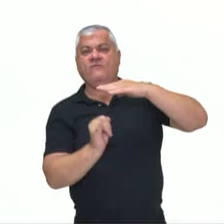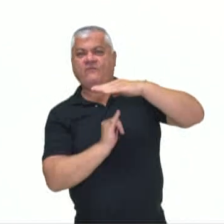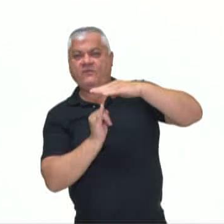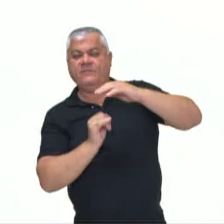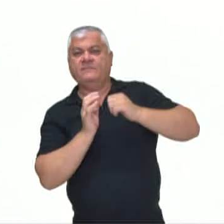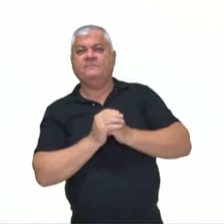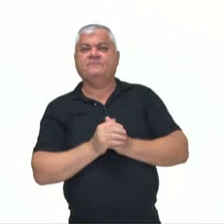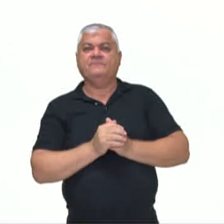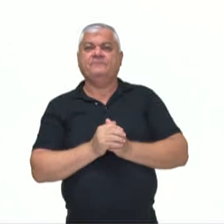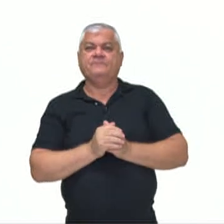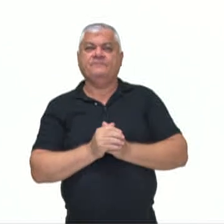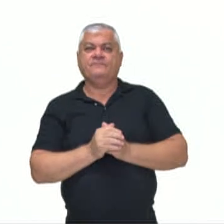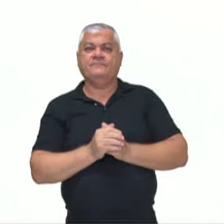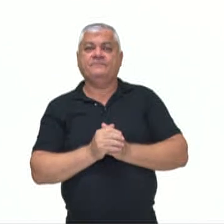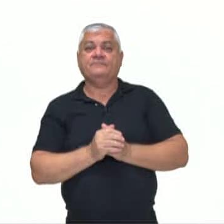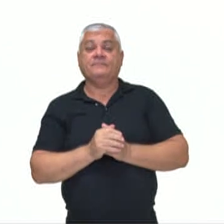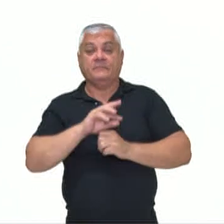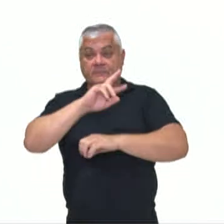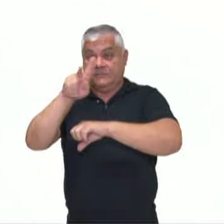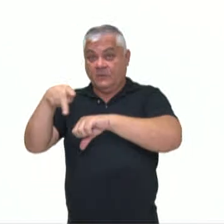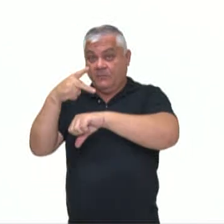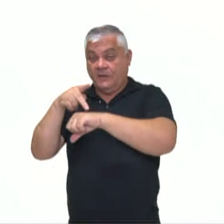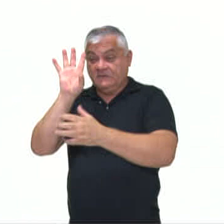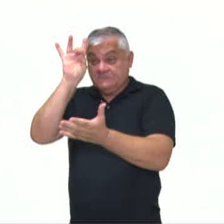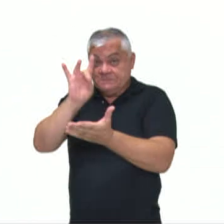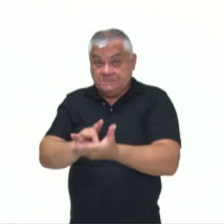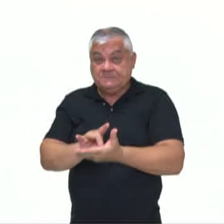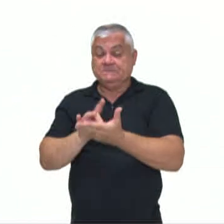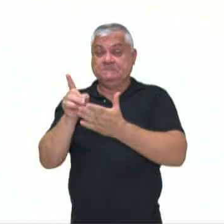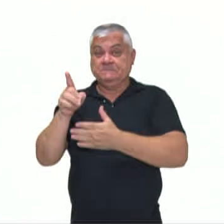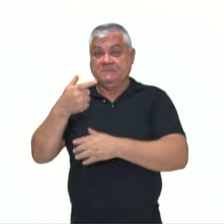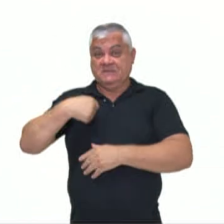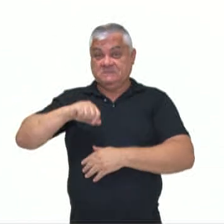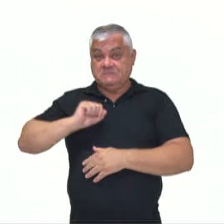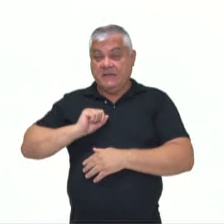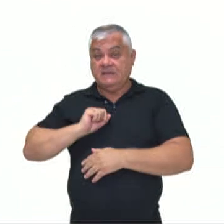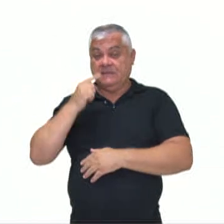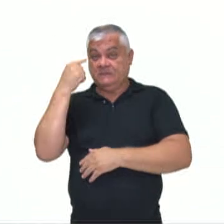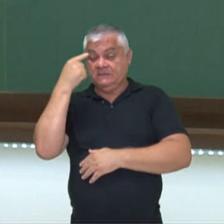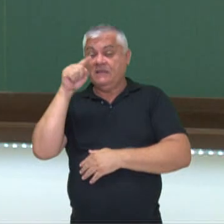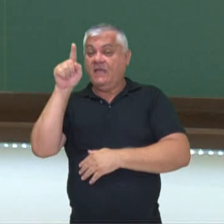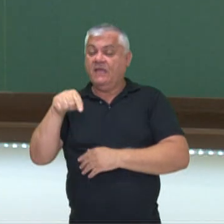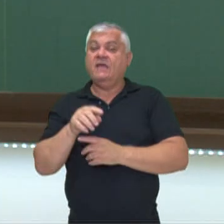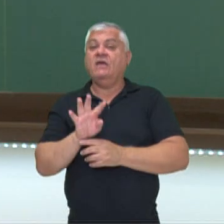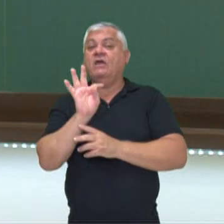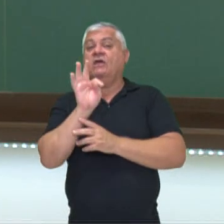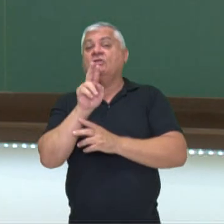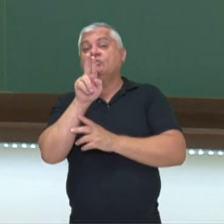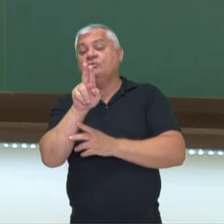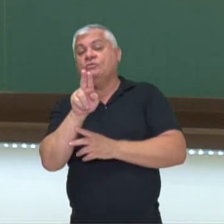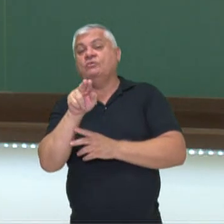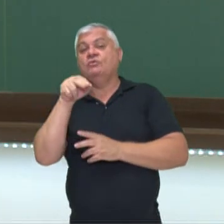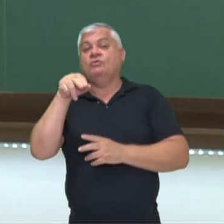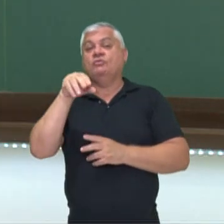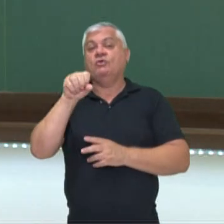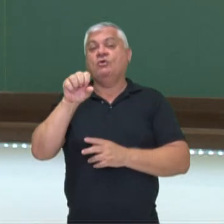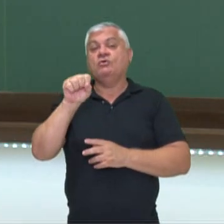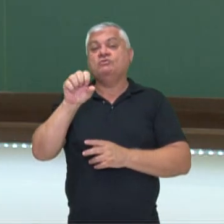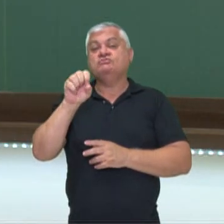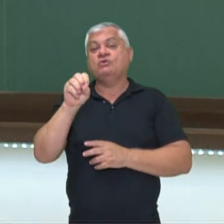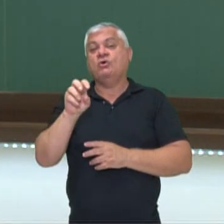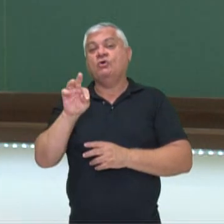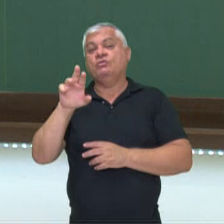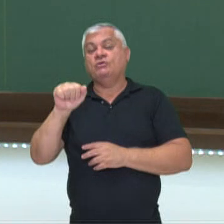informais. Já em Espanha, usamos tu, vosotros e vosotras para situações informais